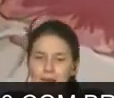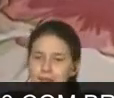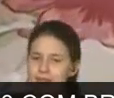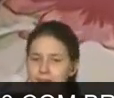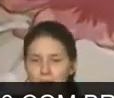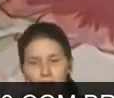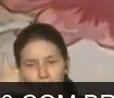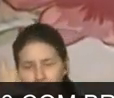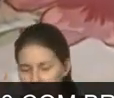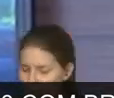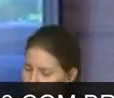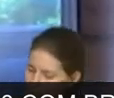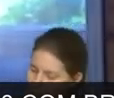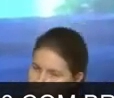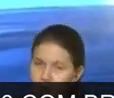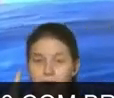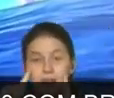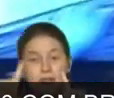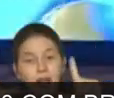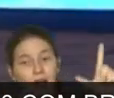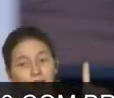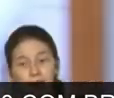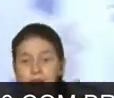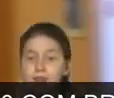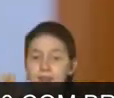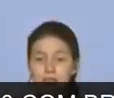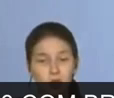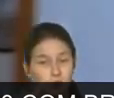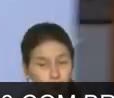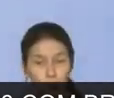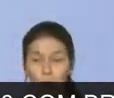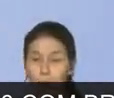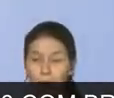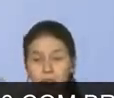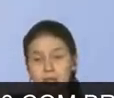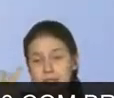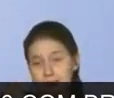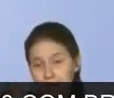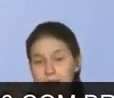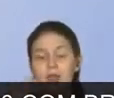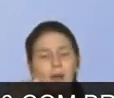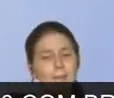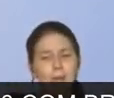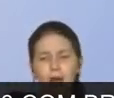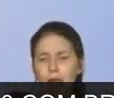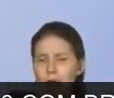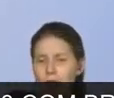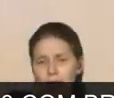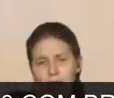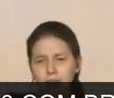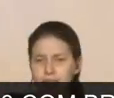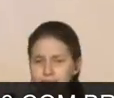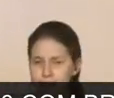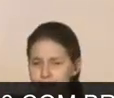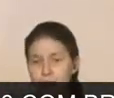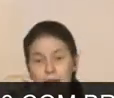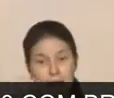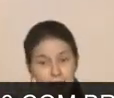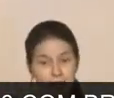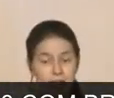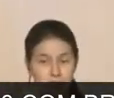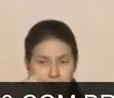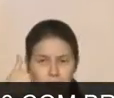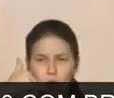telas é forte. Seja na Smart TV ou no celular, o menino de 7 anos tem acesso a vários estímulos. O celular não tem chip